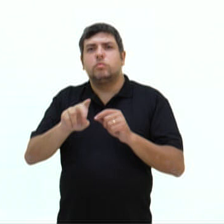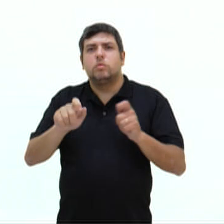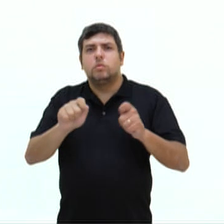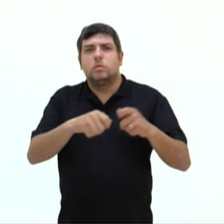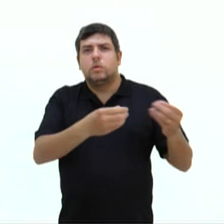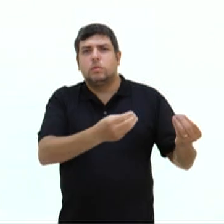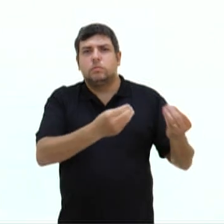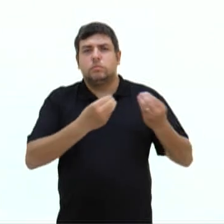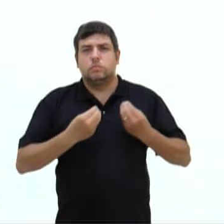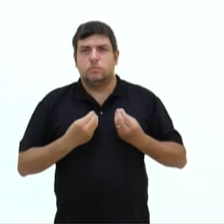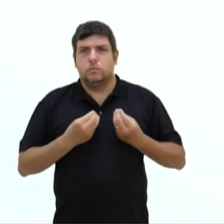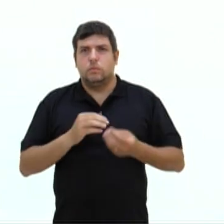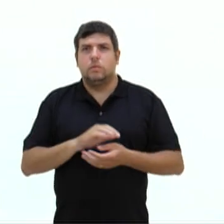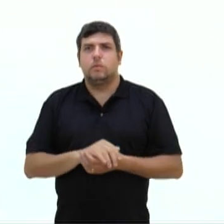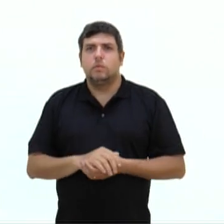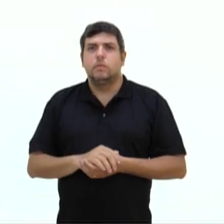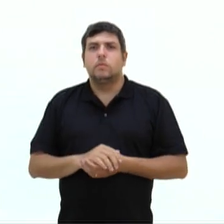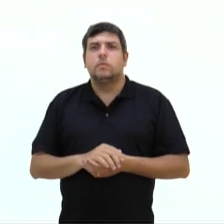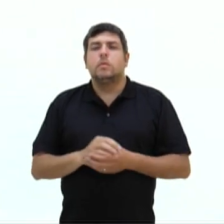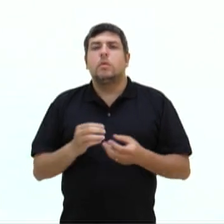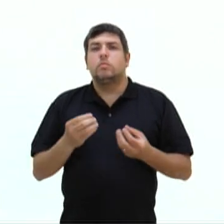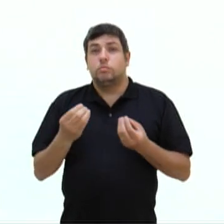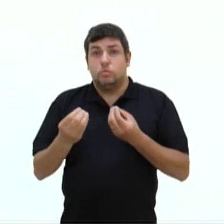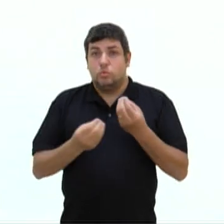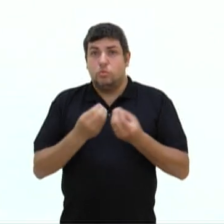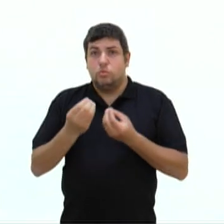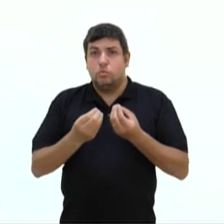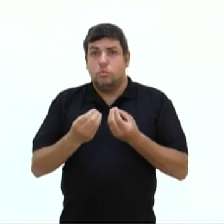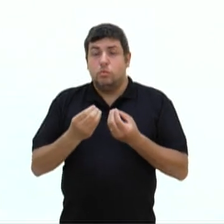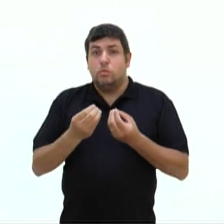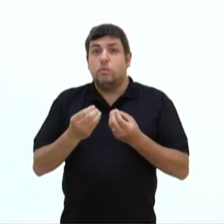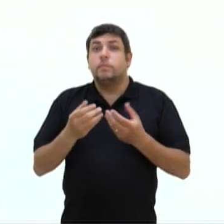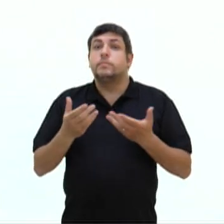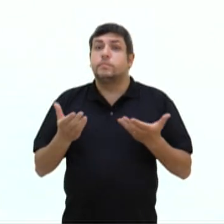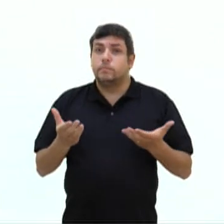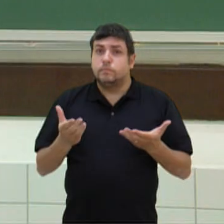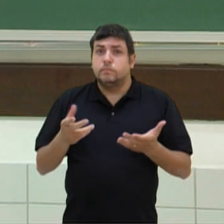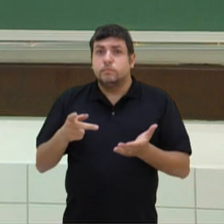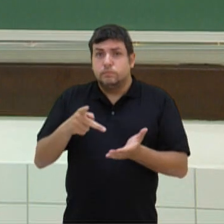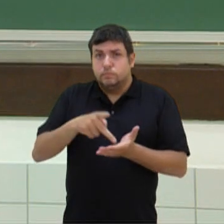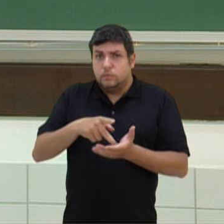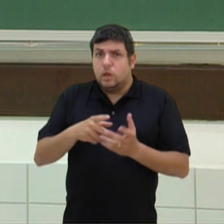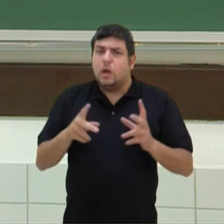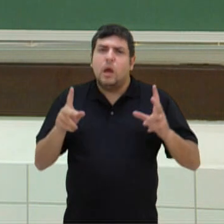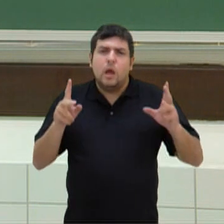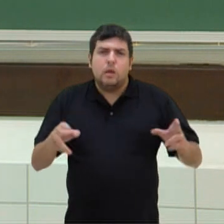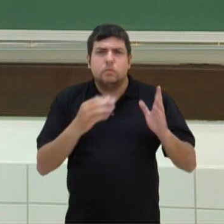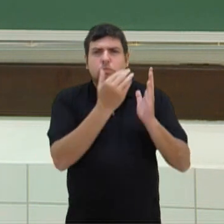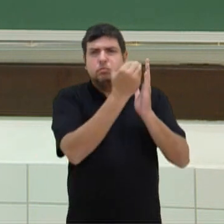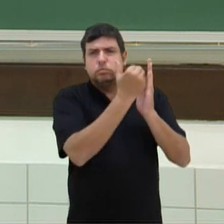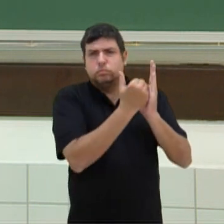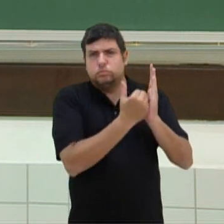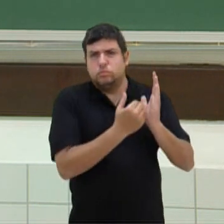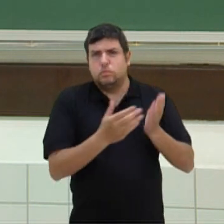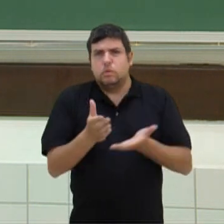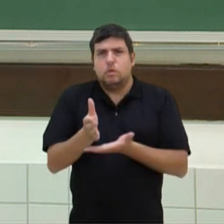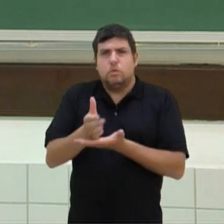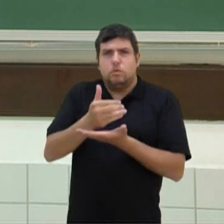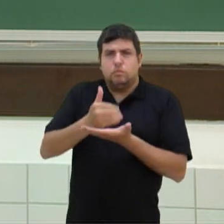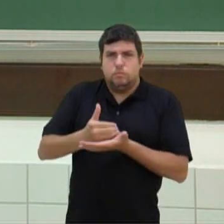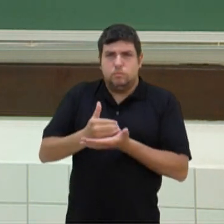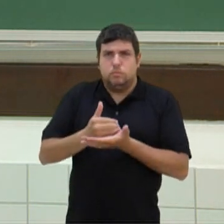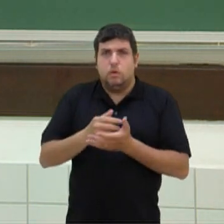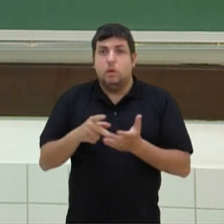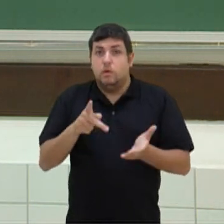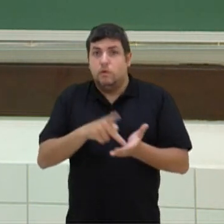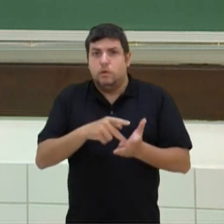exercício, tá? Então é mais ou menos assim, isso aqui não deixa de ser como uma receita de bolo que a gente estava vendo antes. A receita